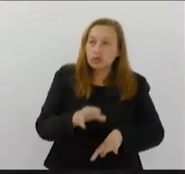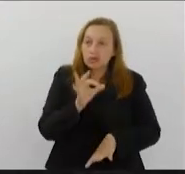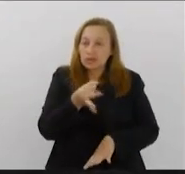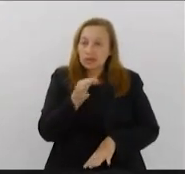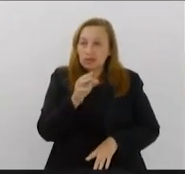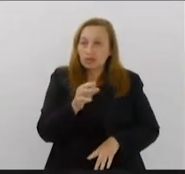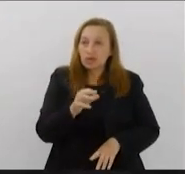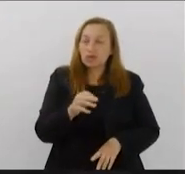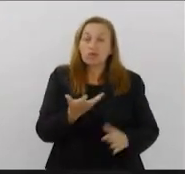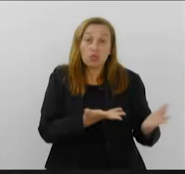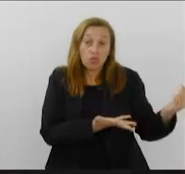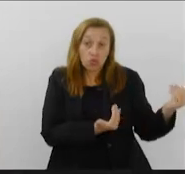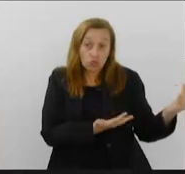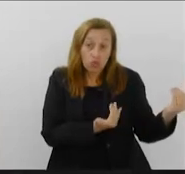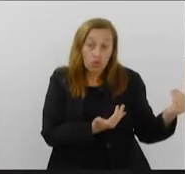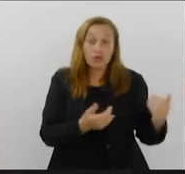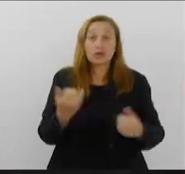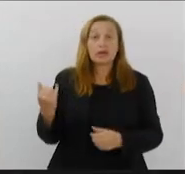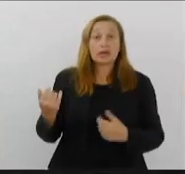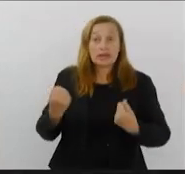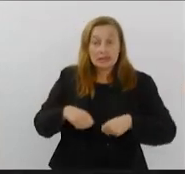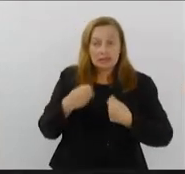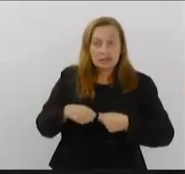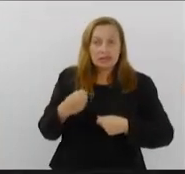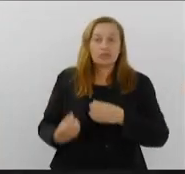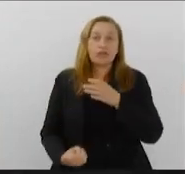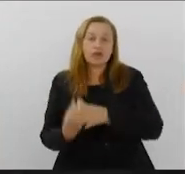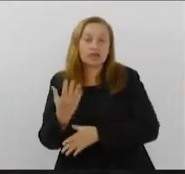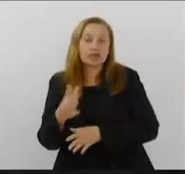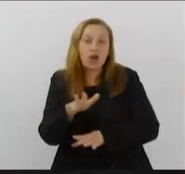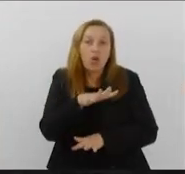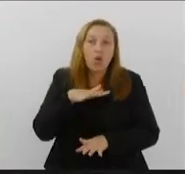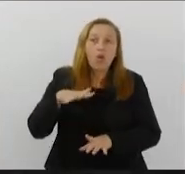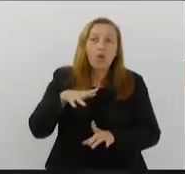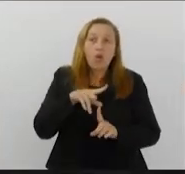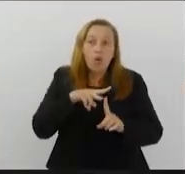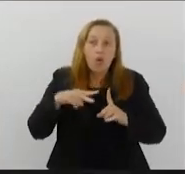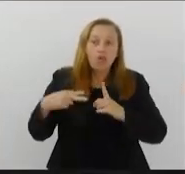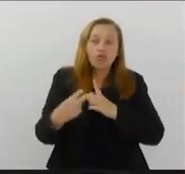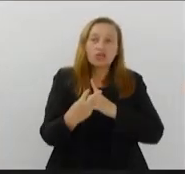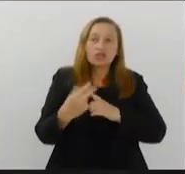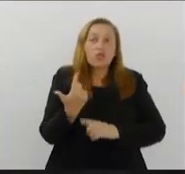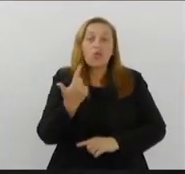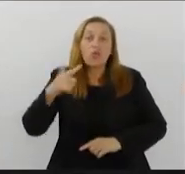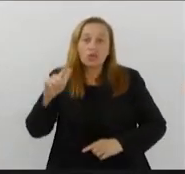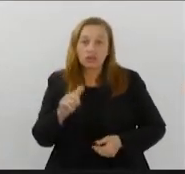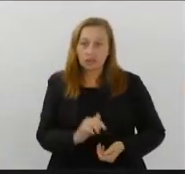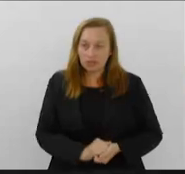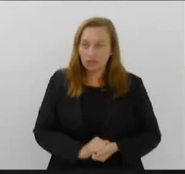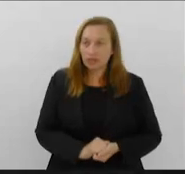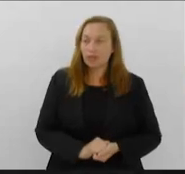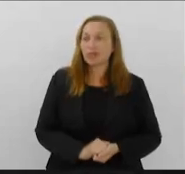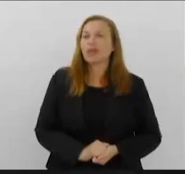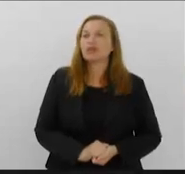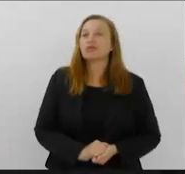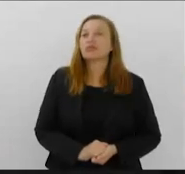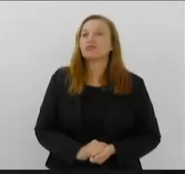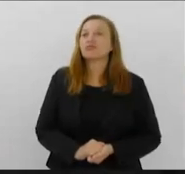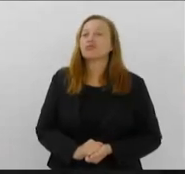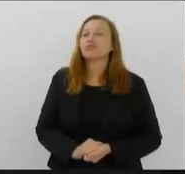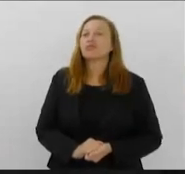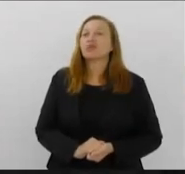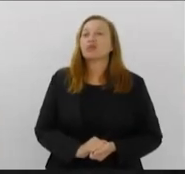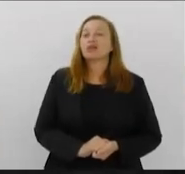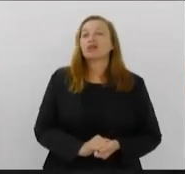juventude, que são necessárias para a construção de outros horizontes de pacto social e cidadão, traçar um panorama